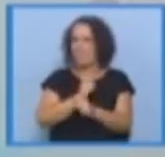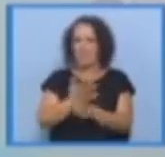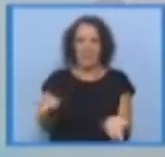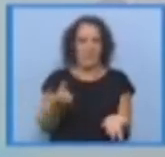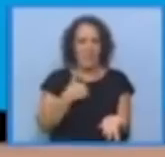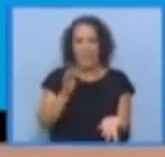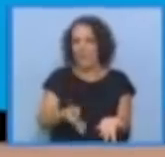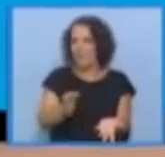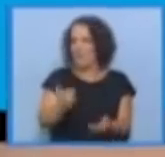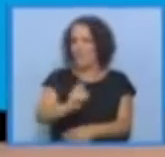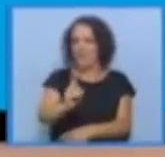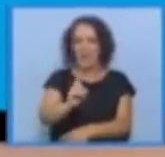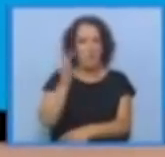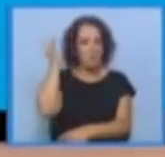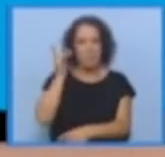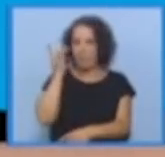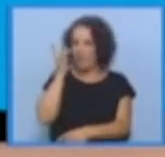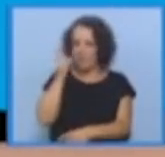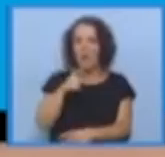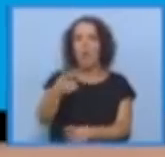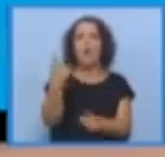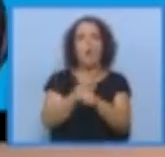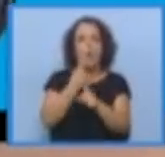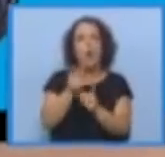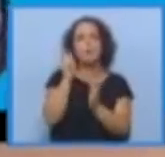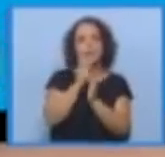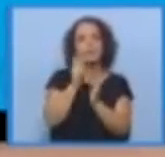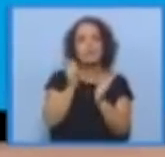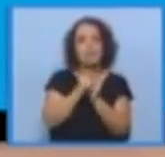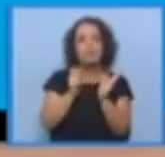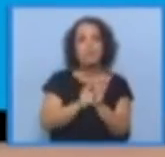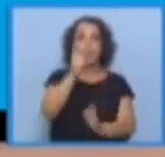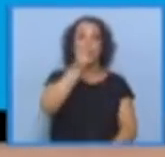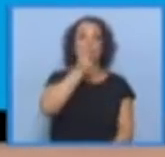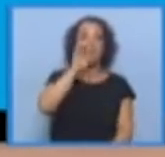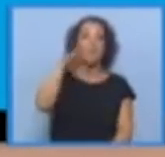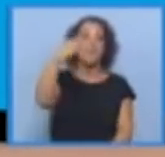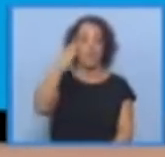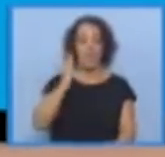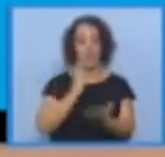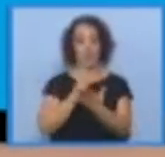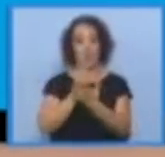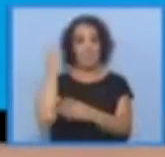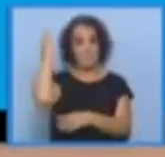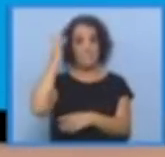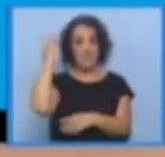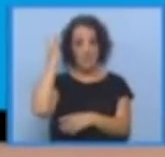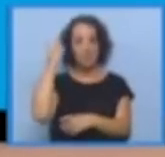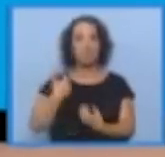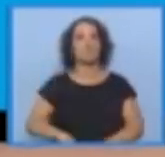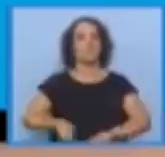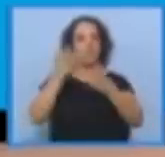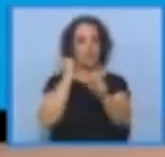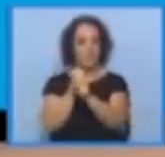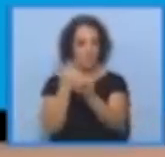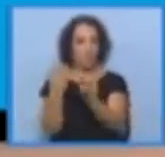padre, não é? E então fui tomando nota dessas coisas todas, até que um dia, no seminário, me deixaram trabalhar com jovens, porque